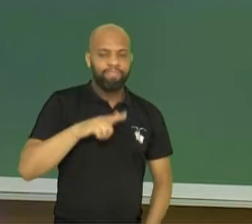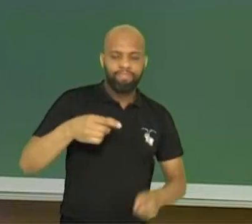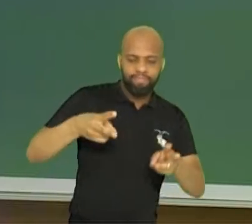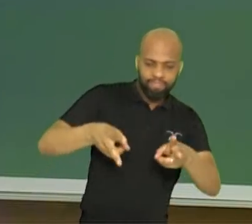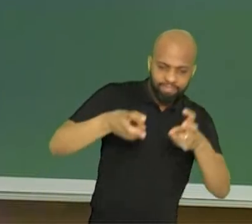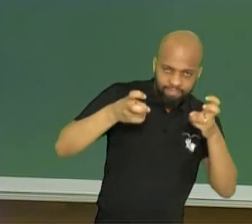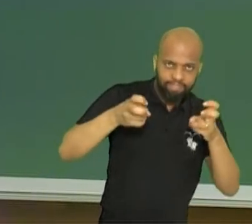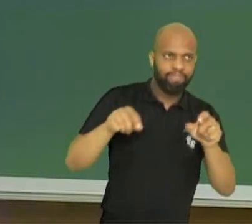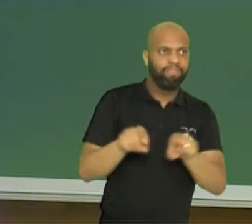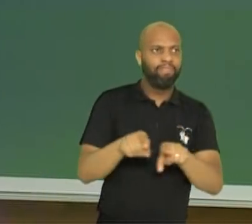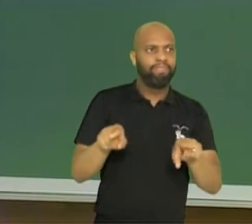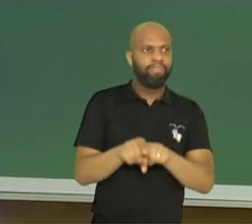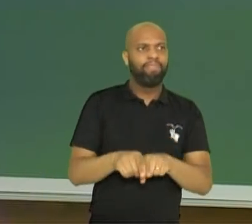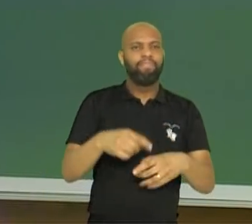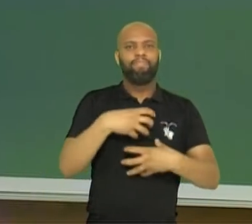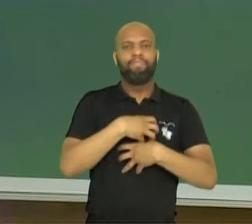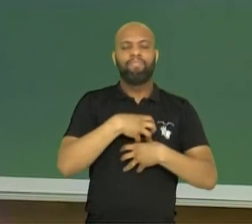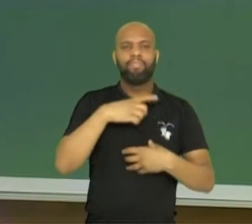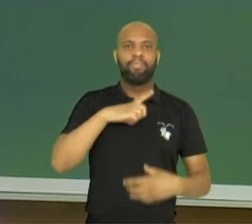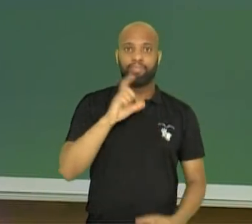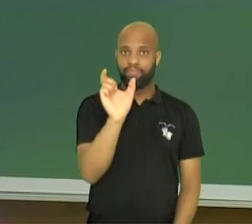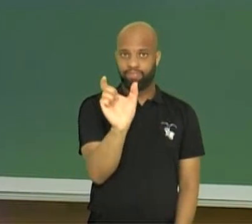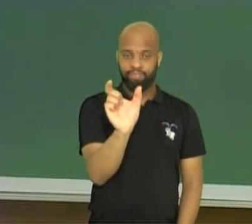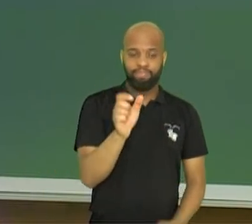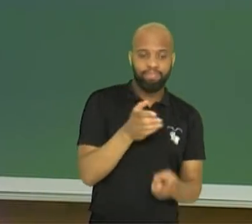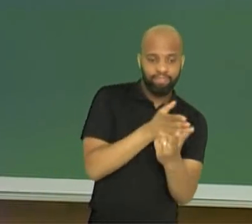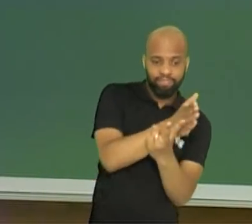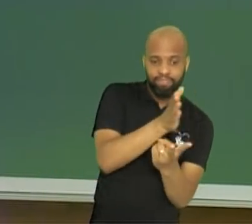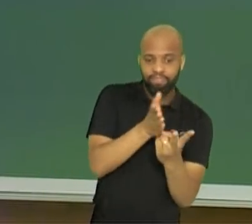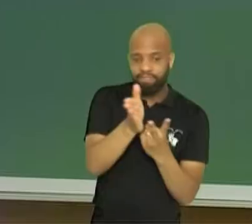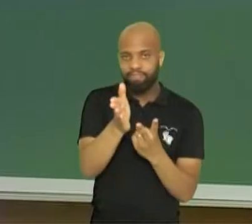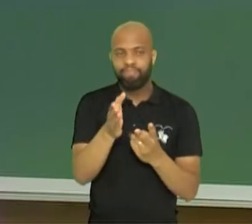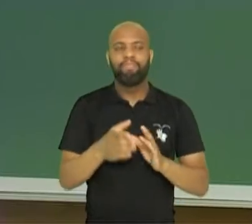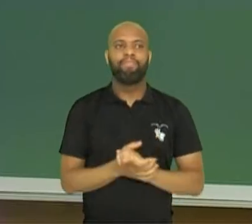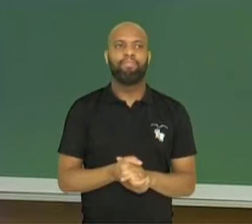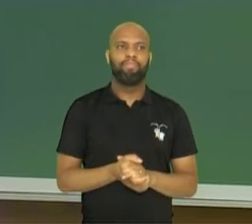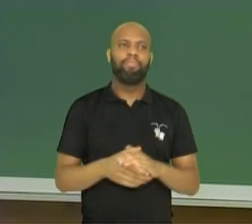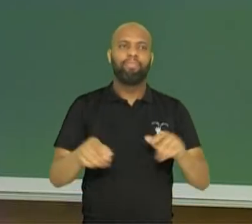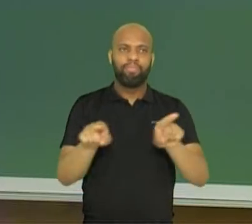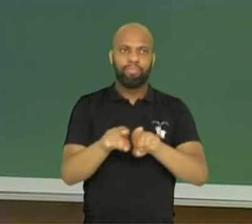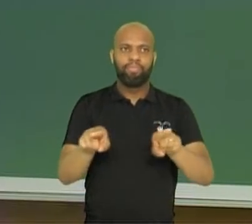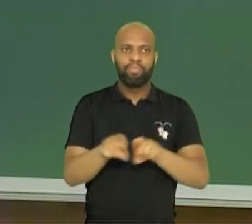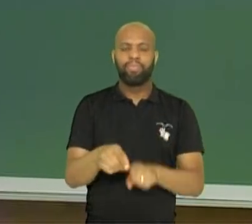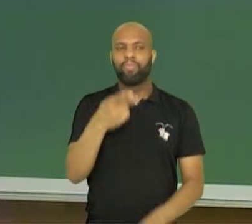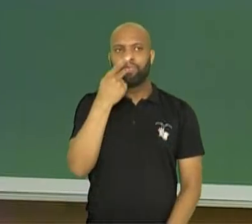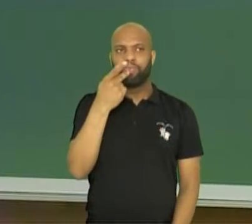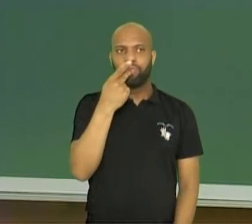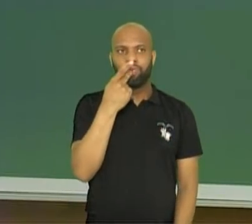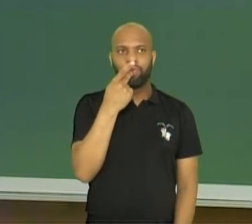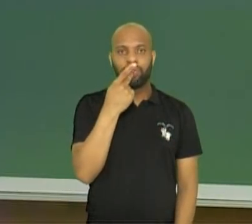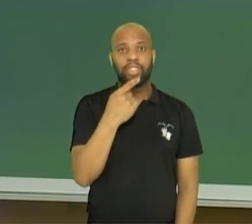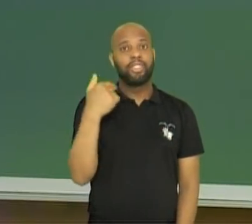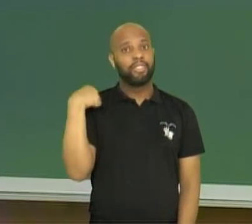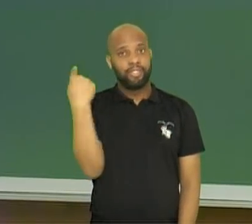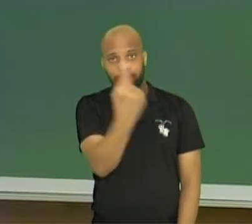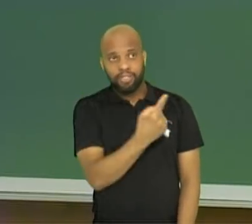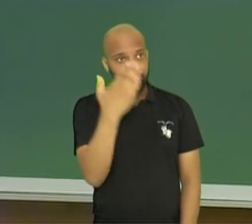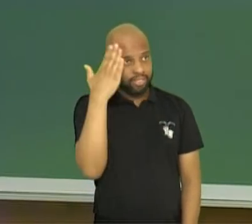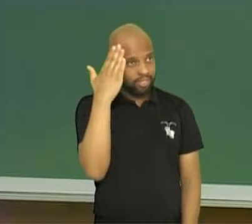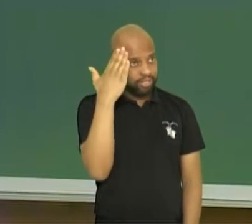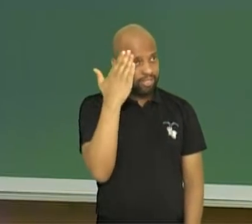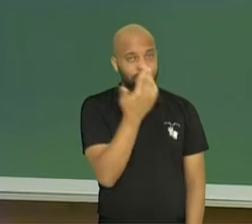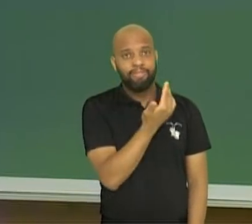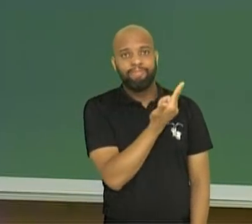perceber essa ambiguidade ali no sentido, né? E aí você tem ali, quando ele diz, ao menos a gente ia saber que foi